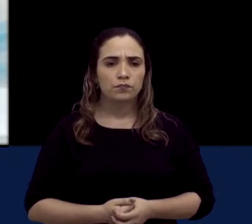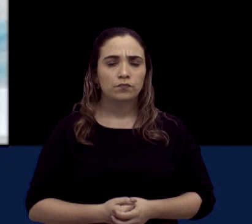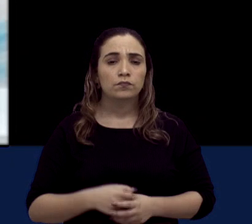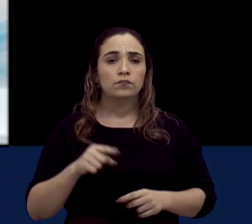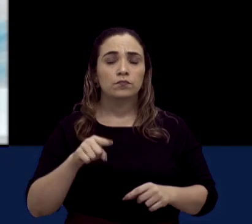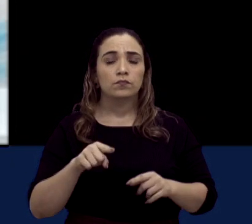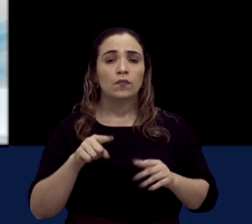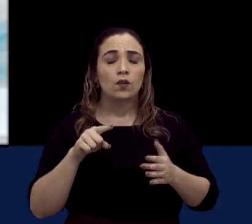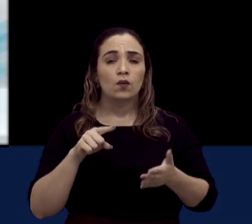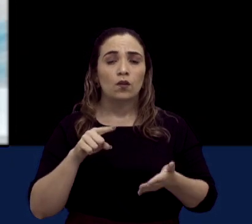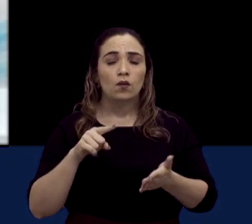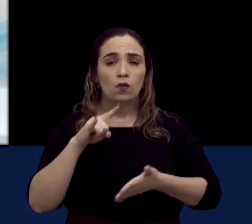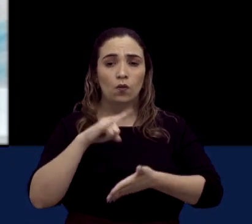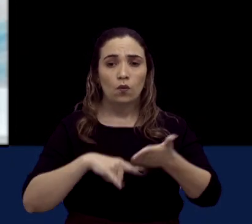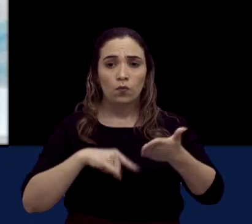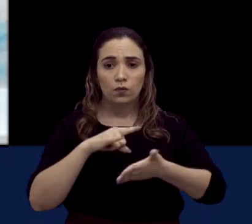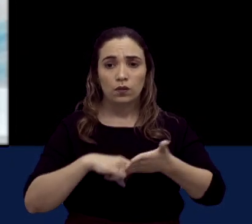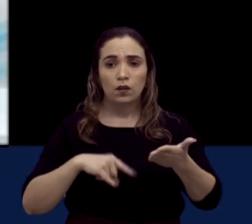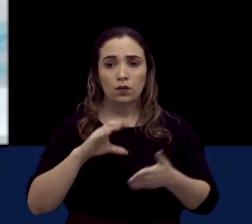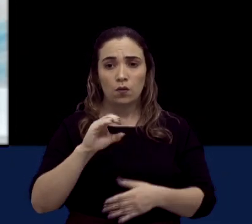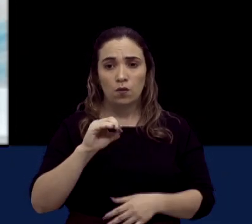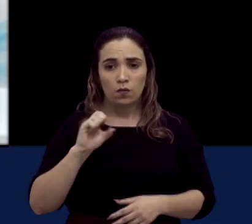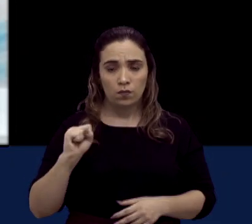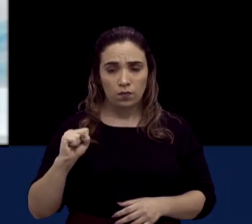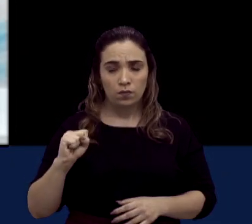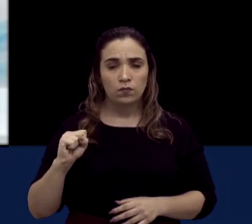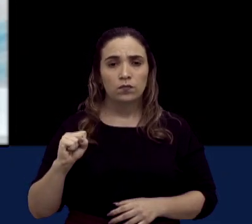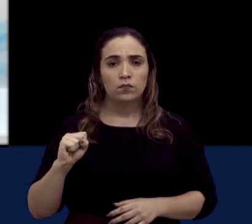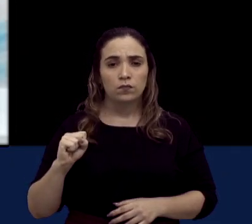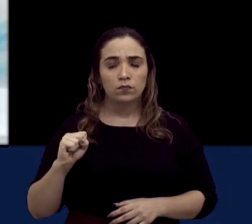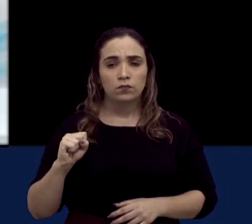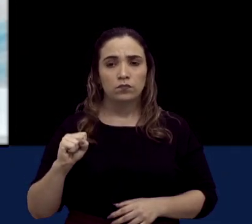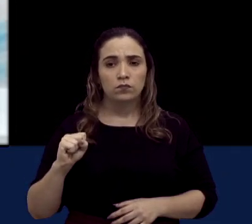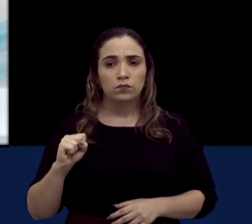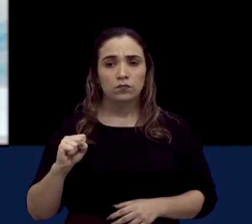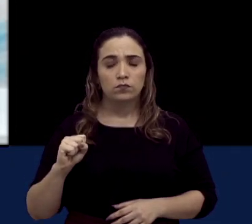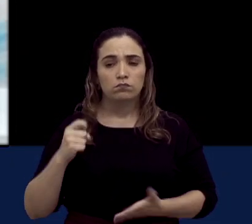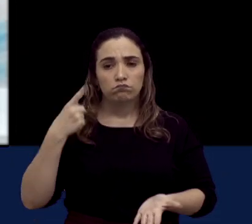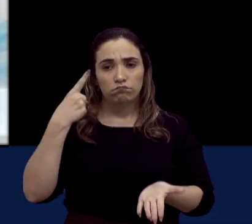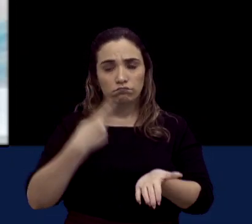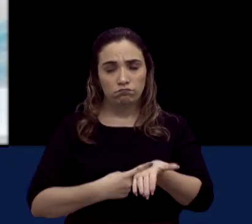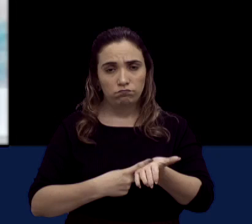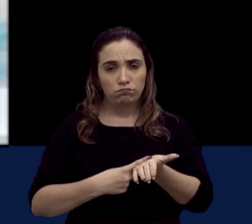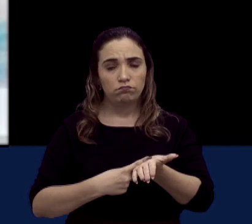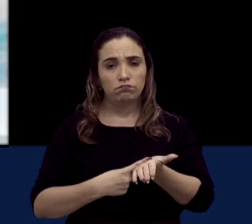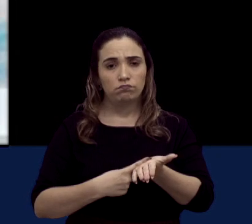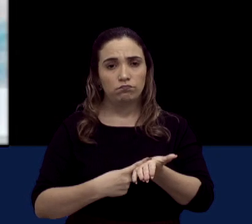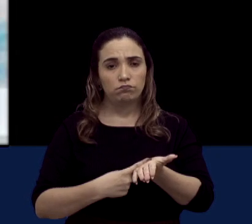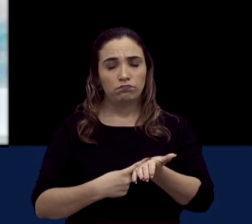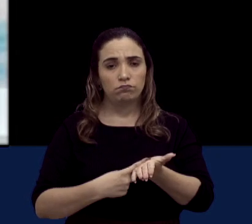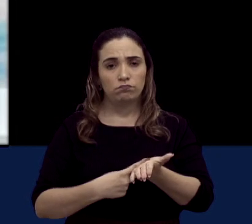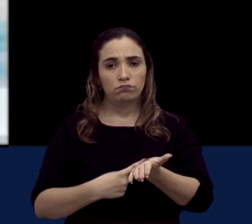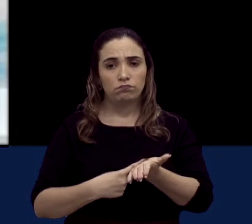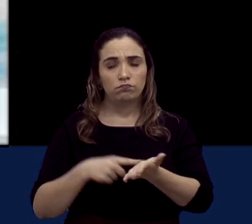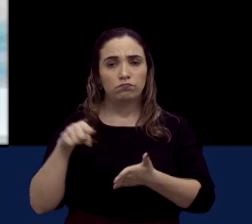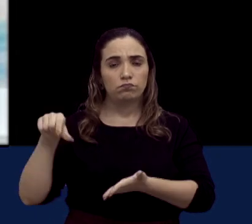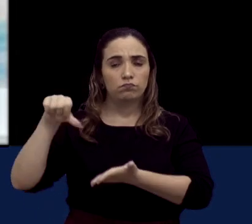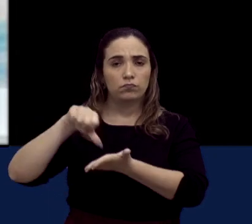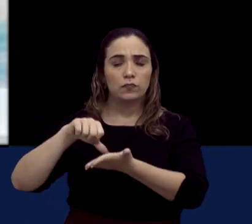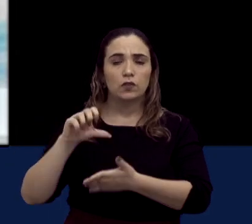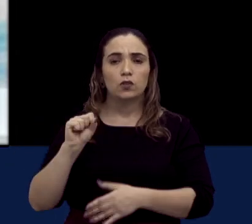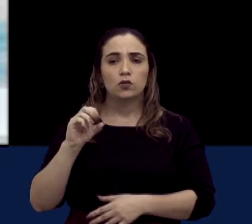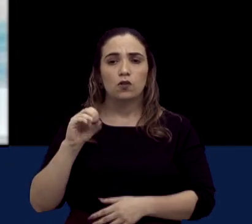contratos de gestão é uma modalidade de contrato que são firmadas pelas organizações sociais, né? Então,